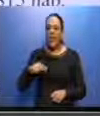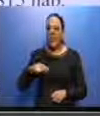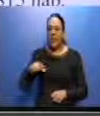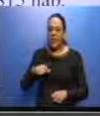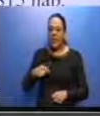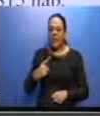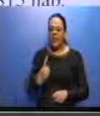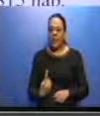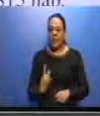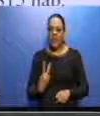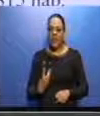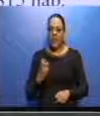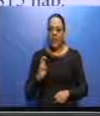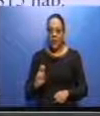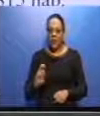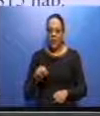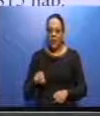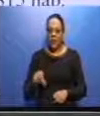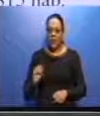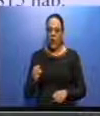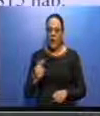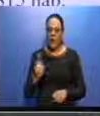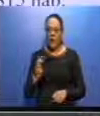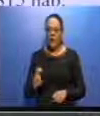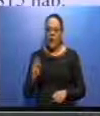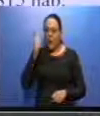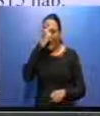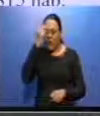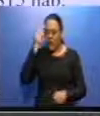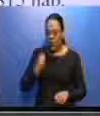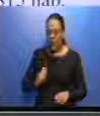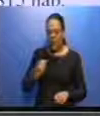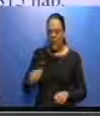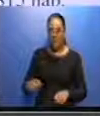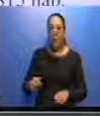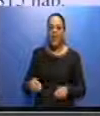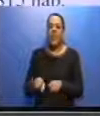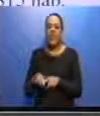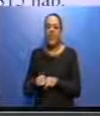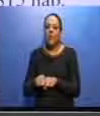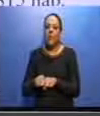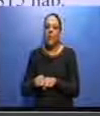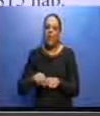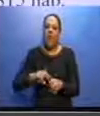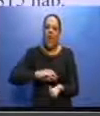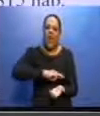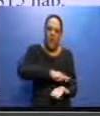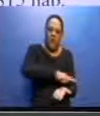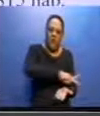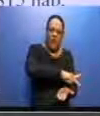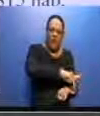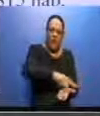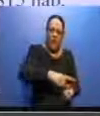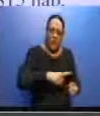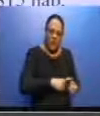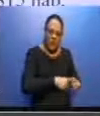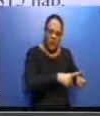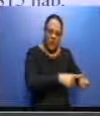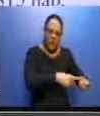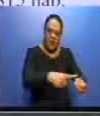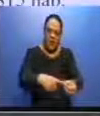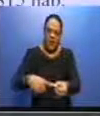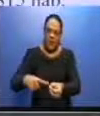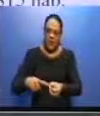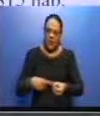e o agudo né e essa região metropolitana a gente tem aqui na legenda a subir regiões que compõem ela